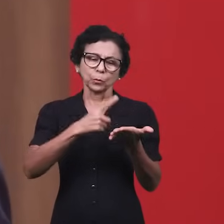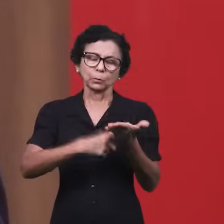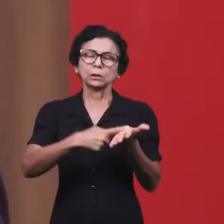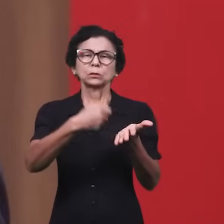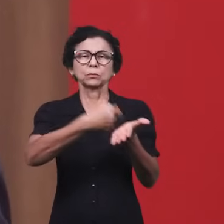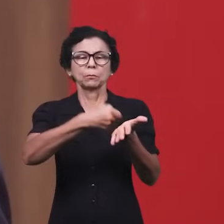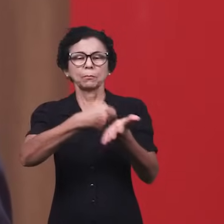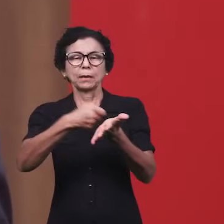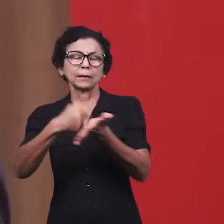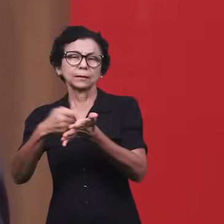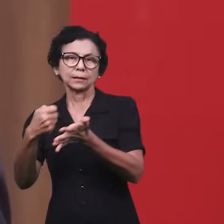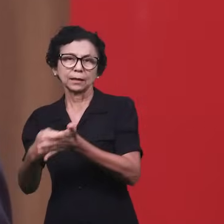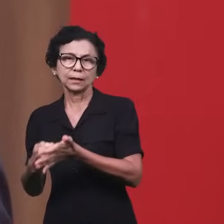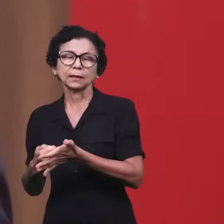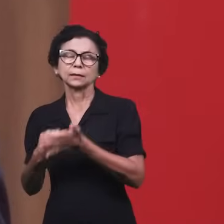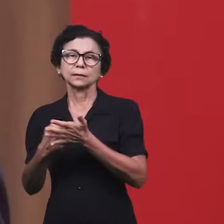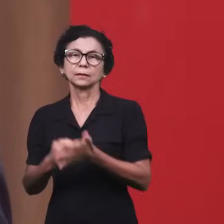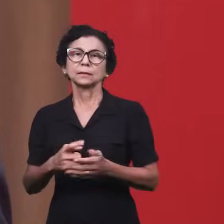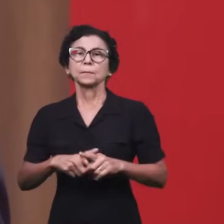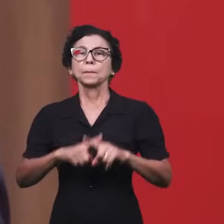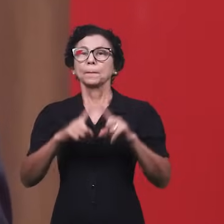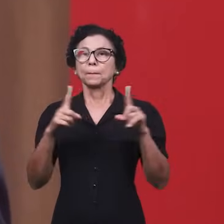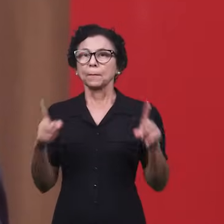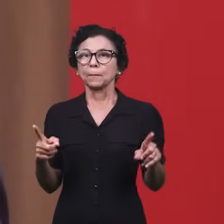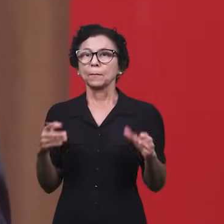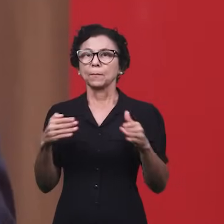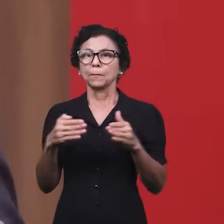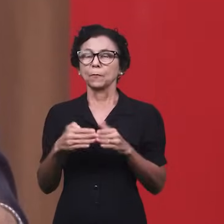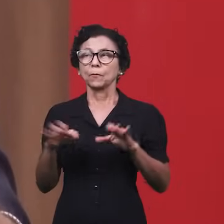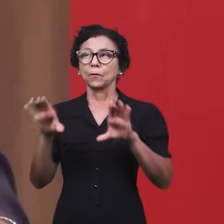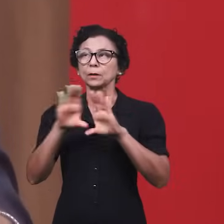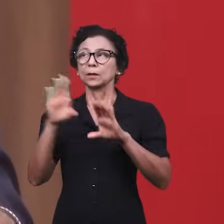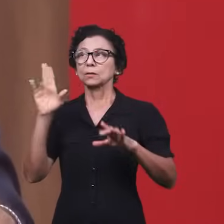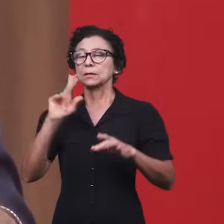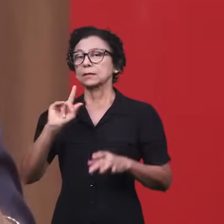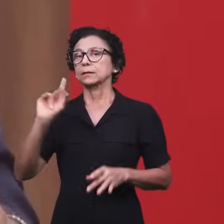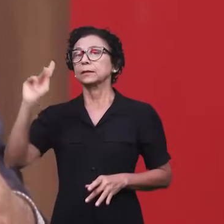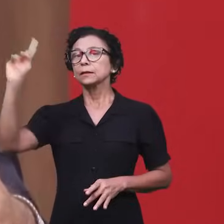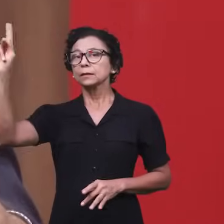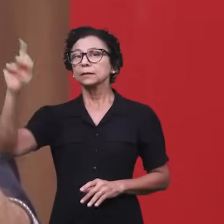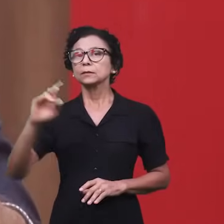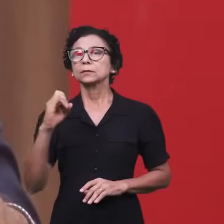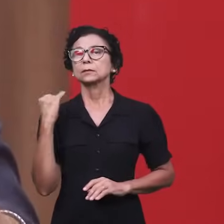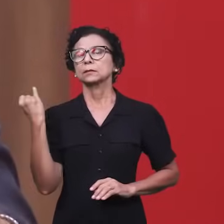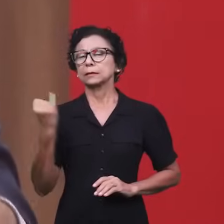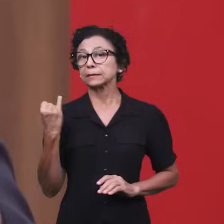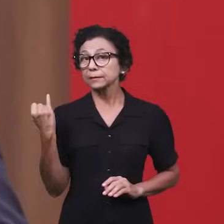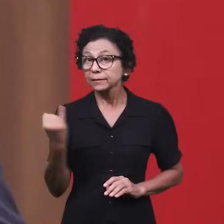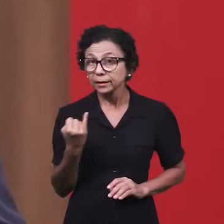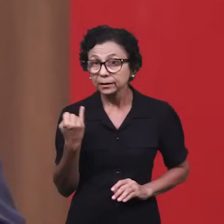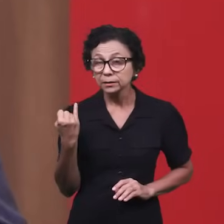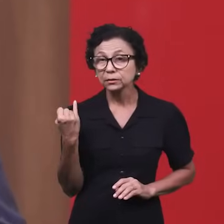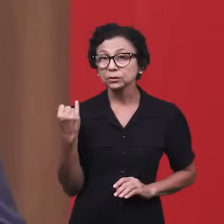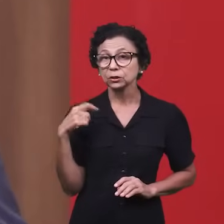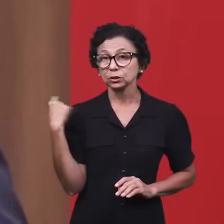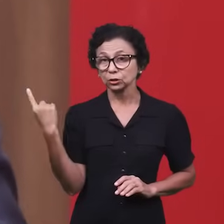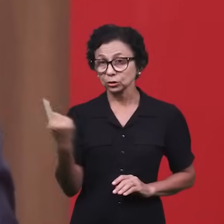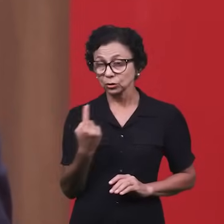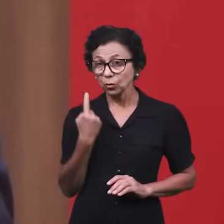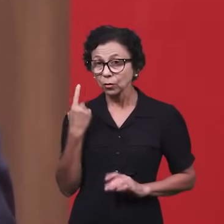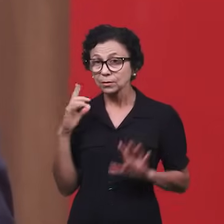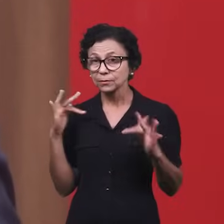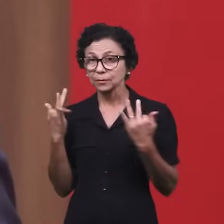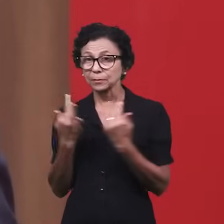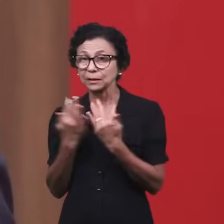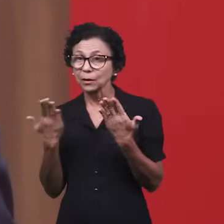nesta morada eterna que o senhor preparou para nós e é importante que a nossa família como essa família